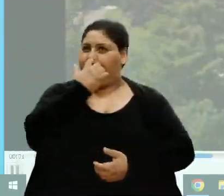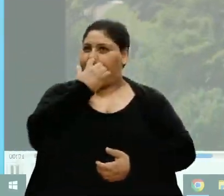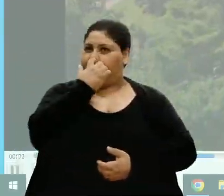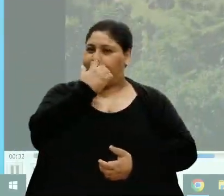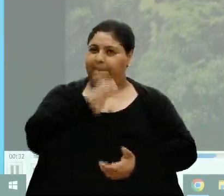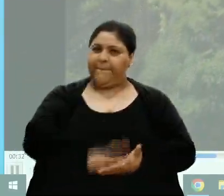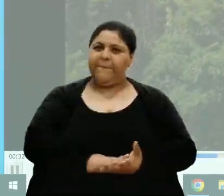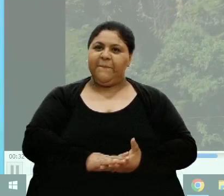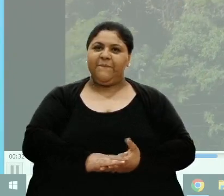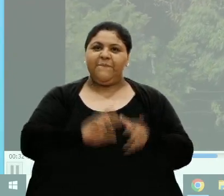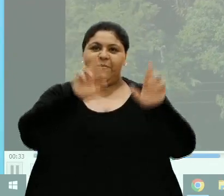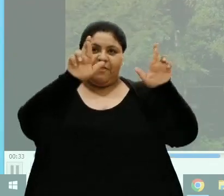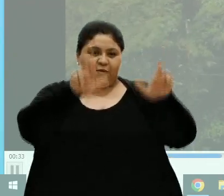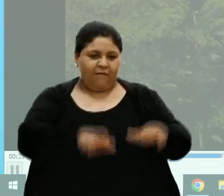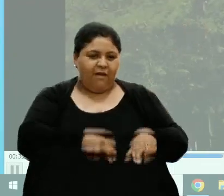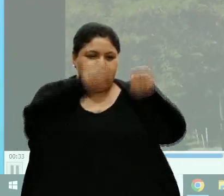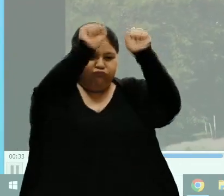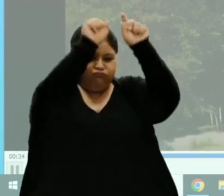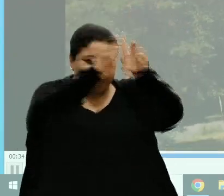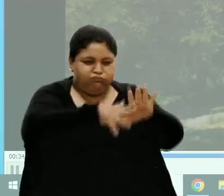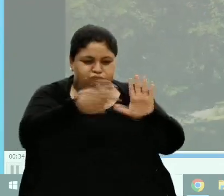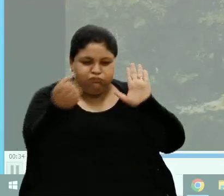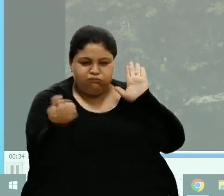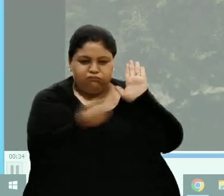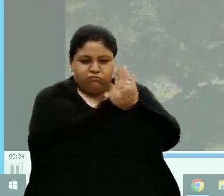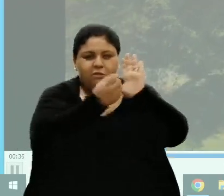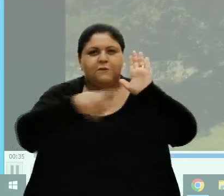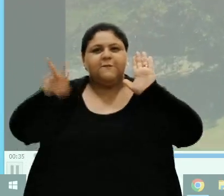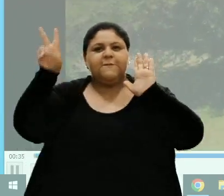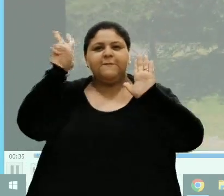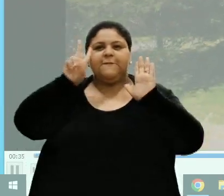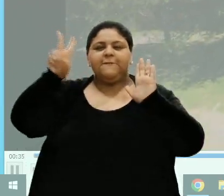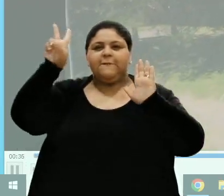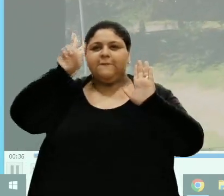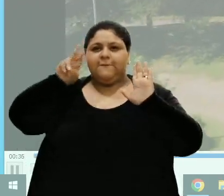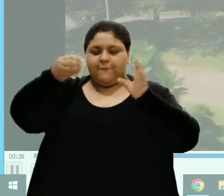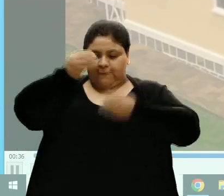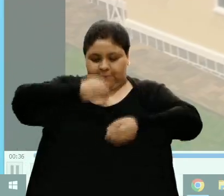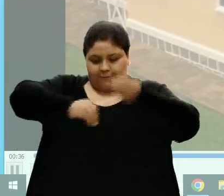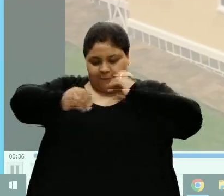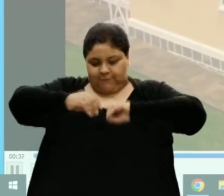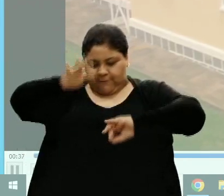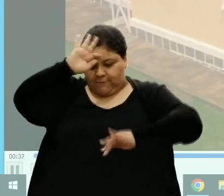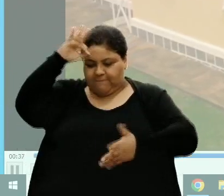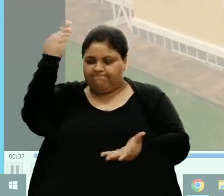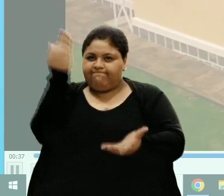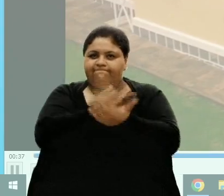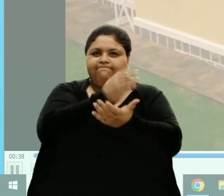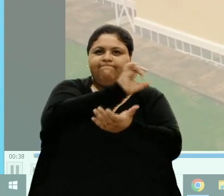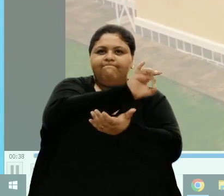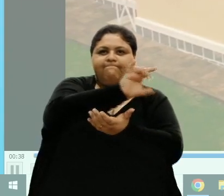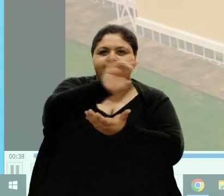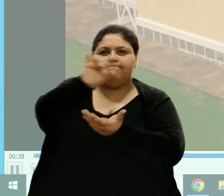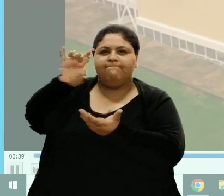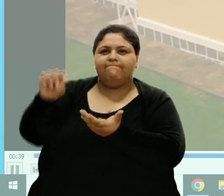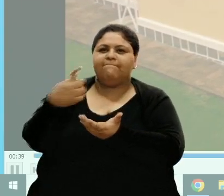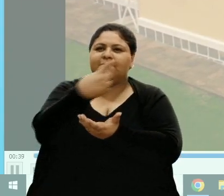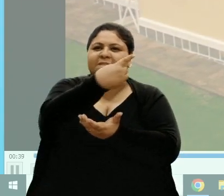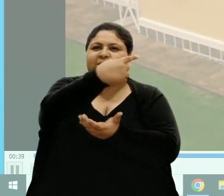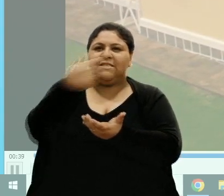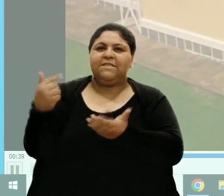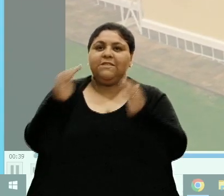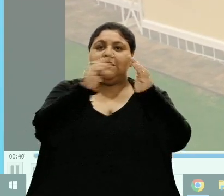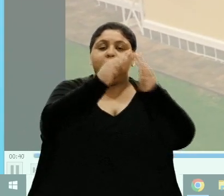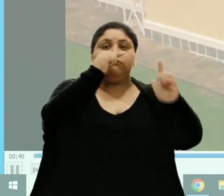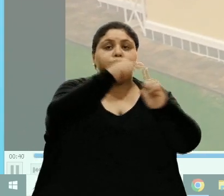Um vale abençoado, marcado pela história que alimenta a nossa fé em cada uma das 15